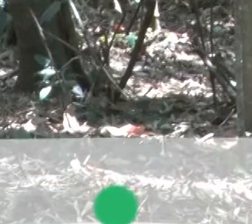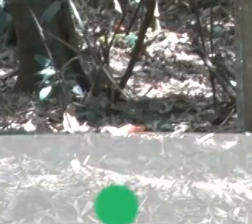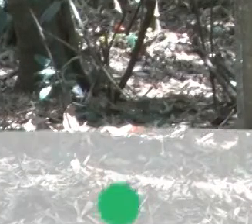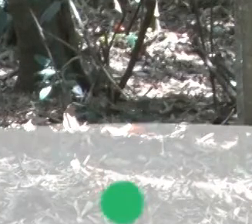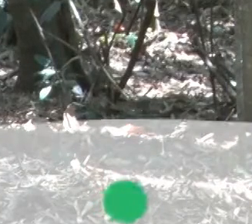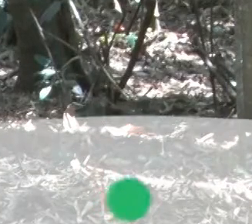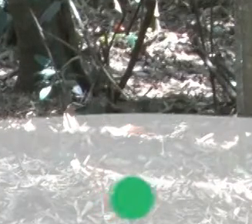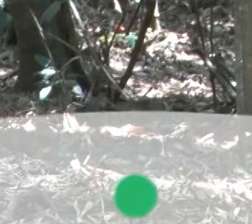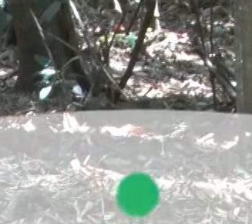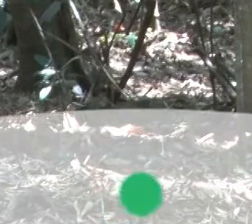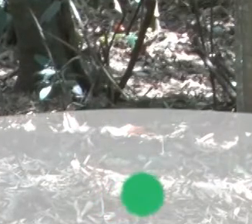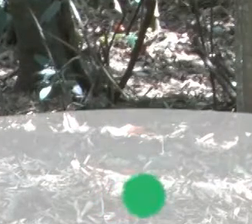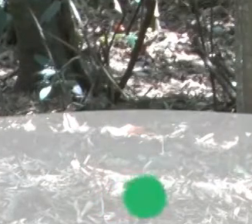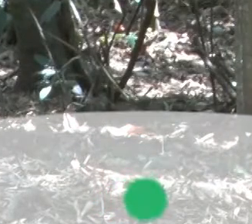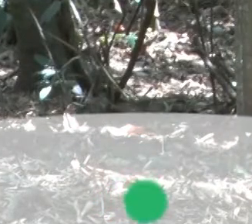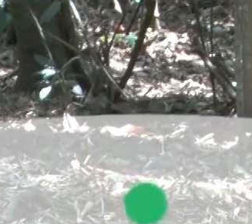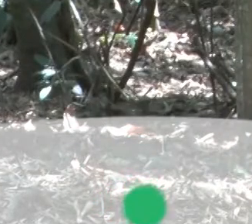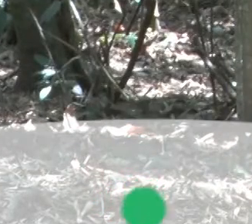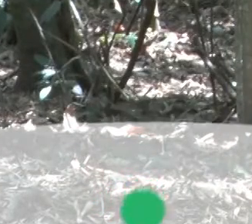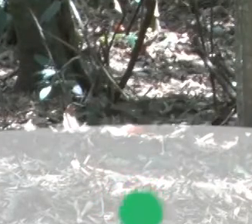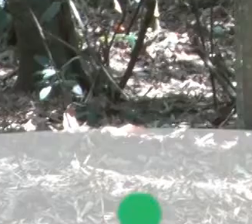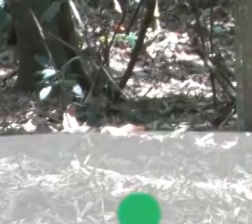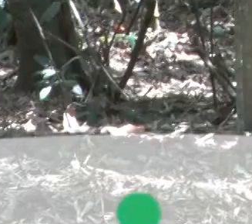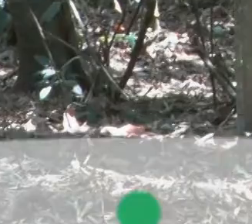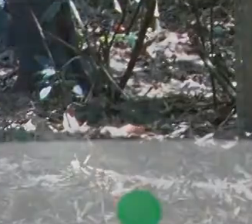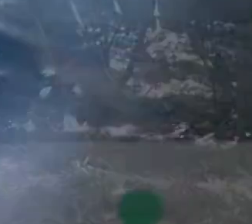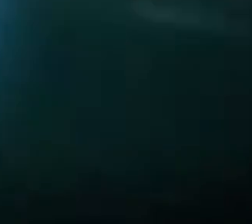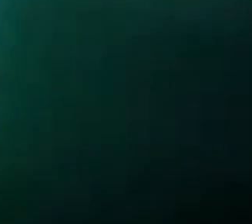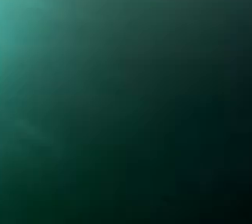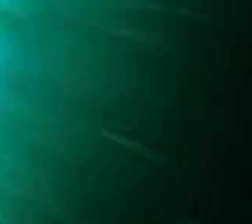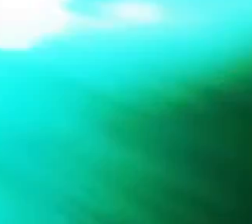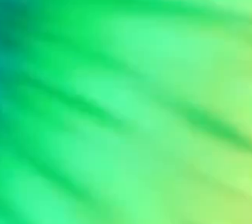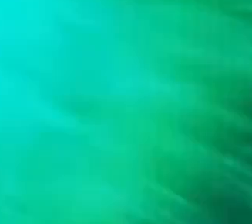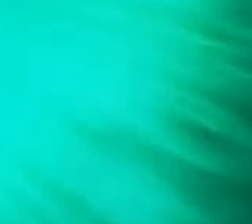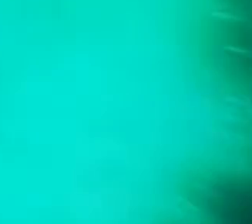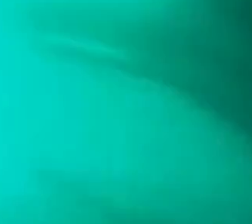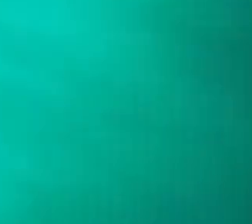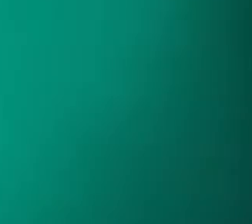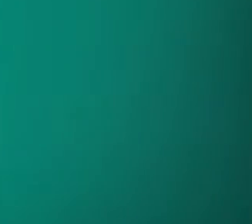você confere no nosso próximo ele ver ciência até lá e